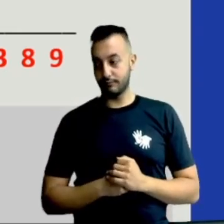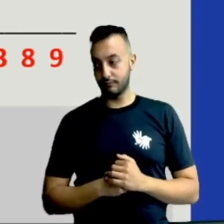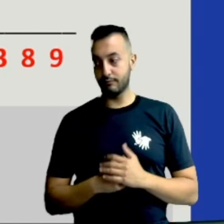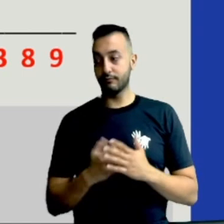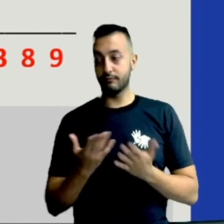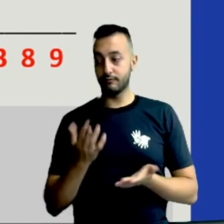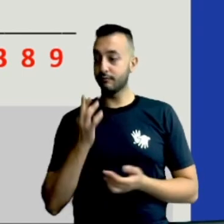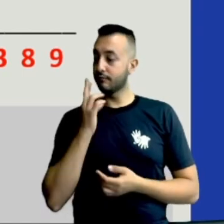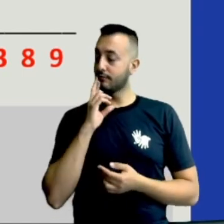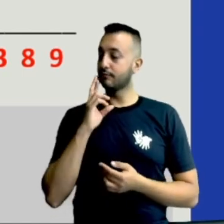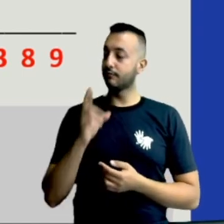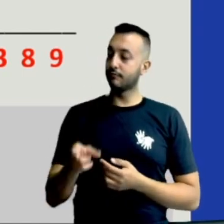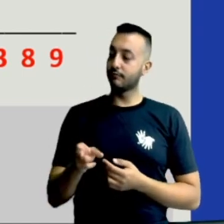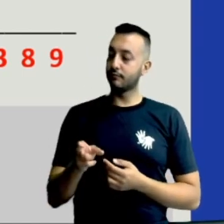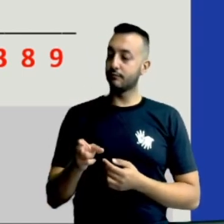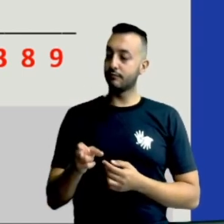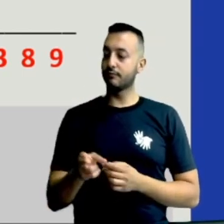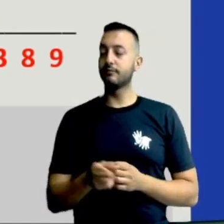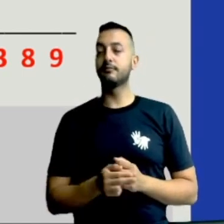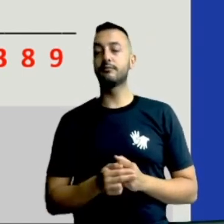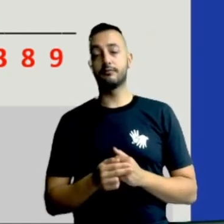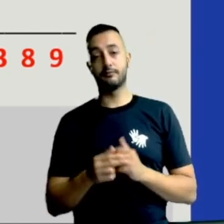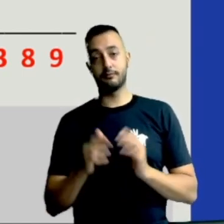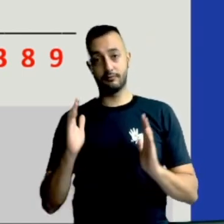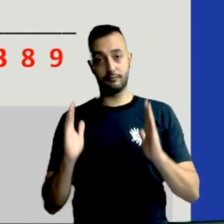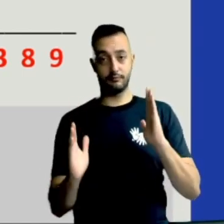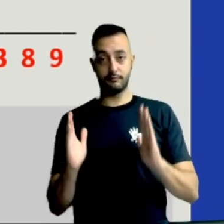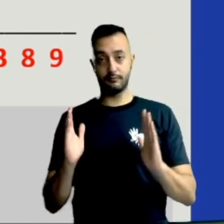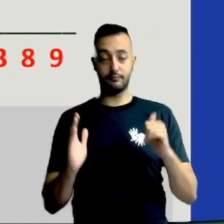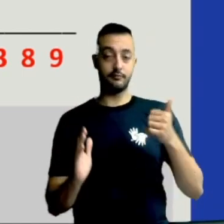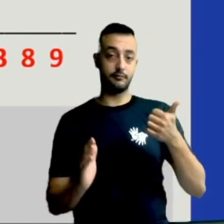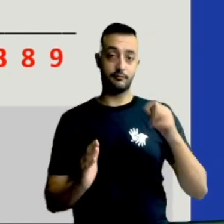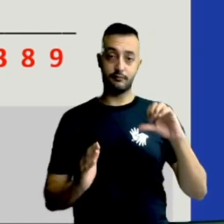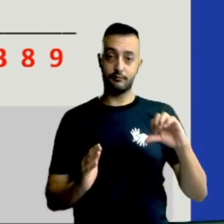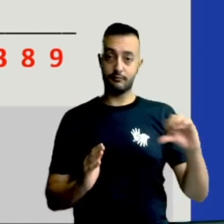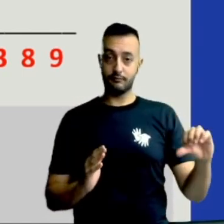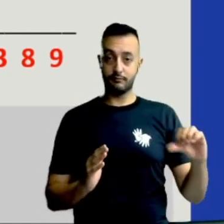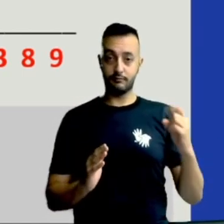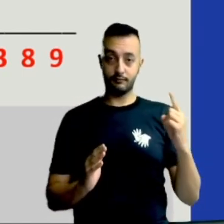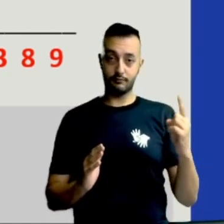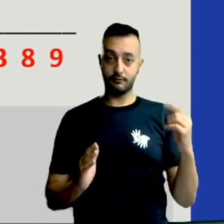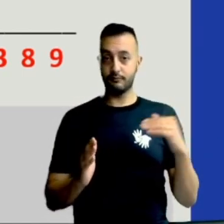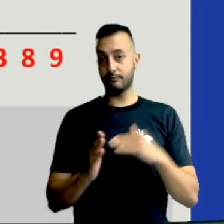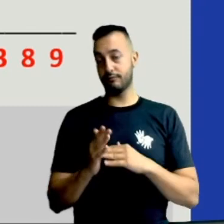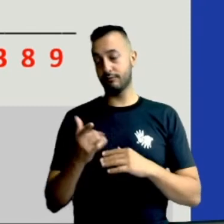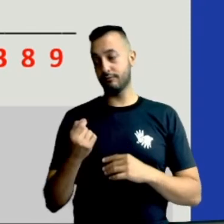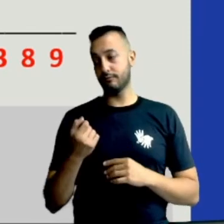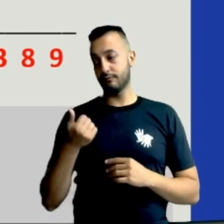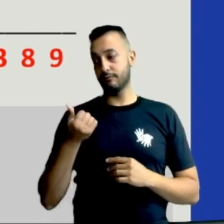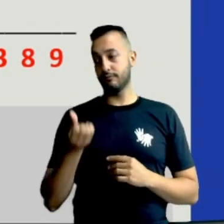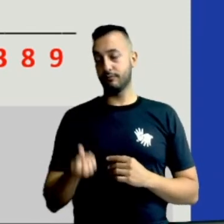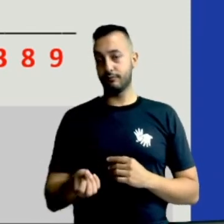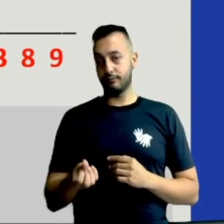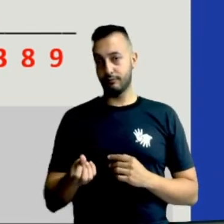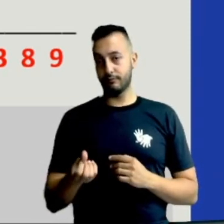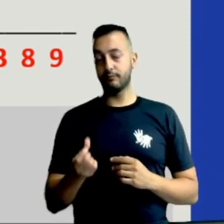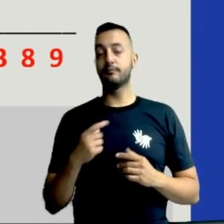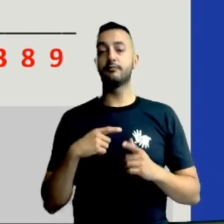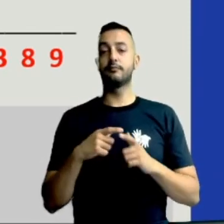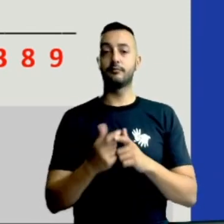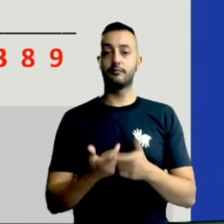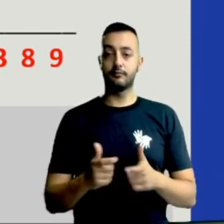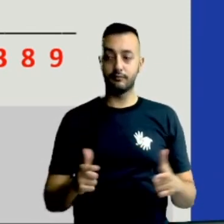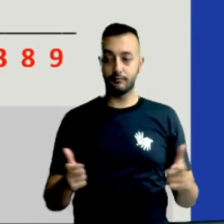nosso resultado, ó, nós temos que entre 1991 e 2016, houve um